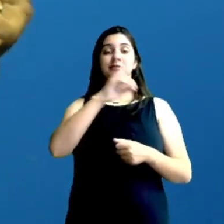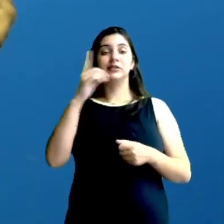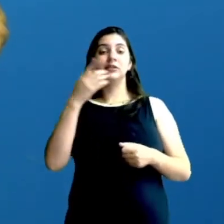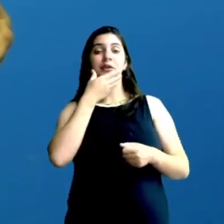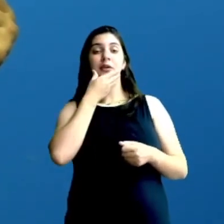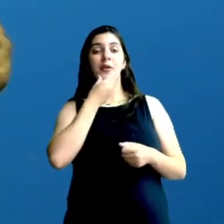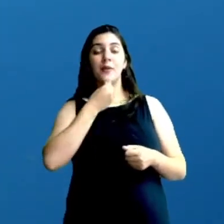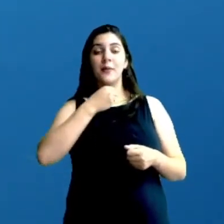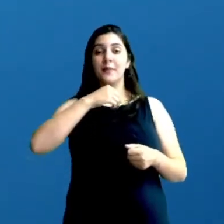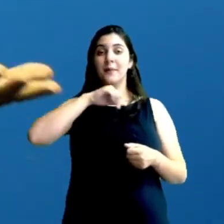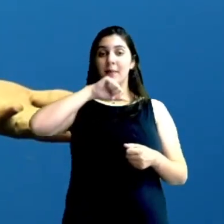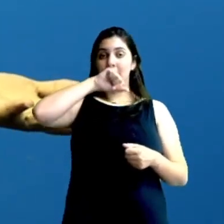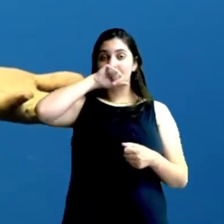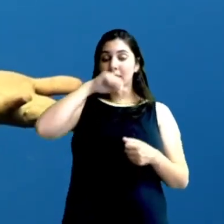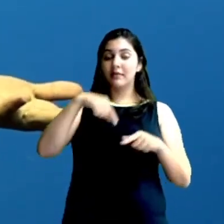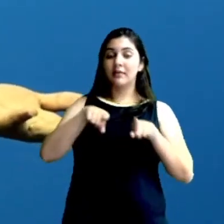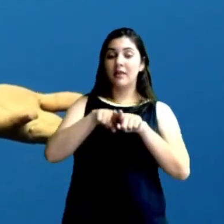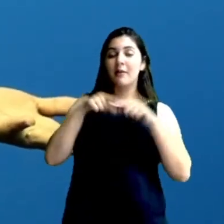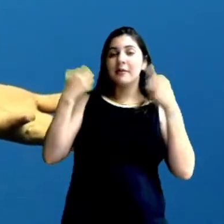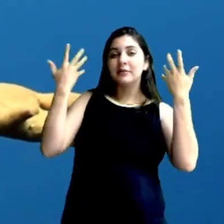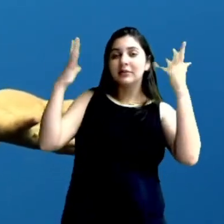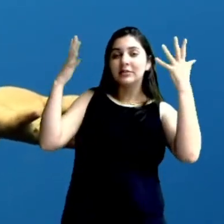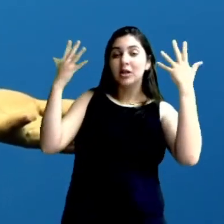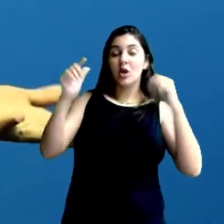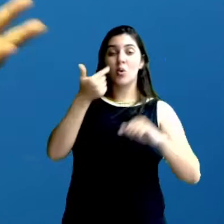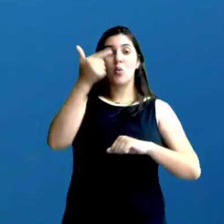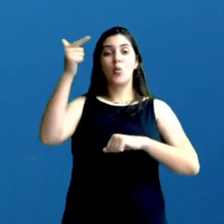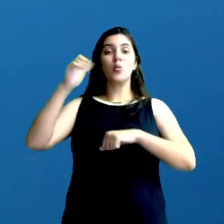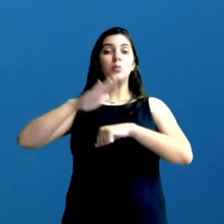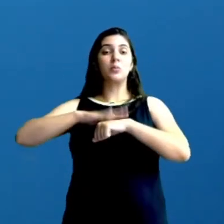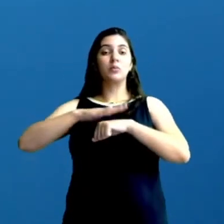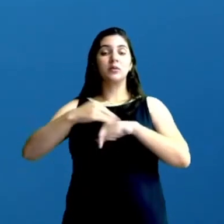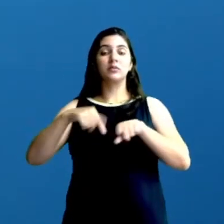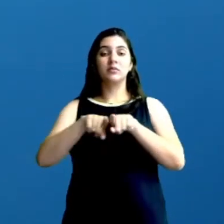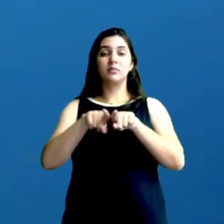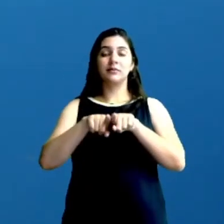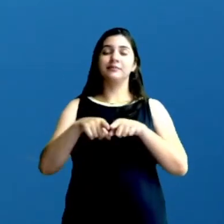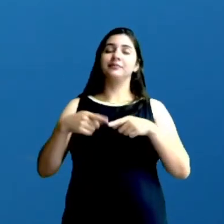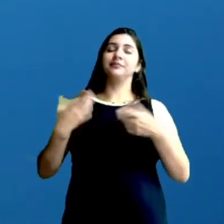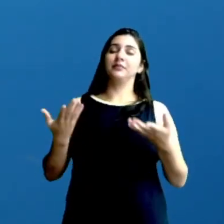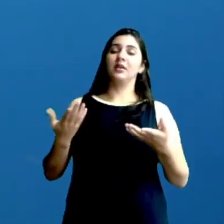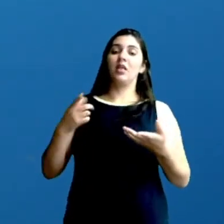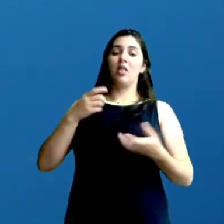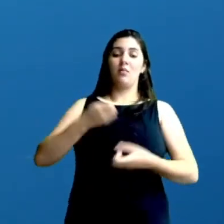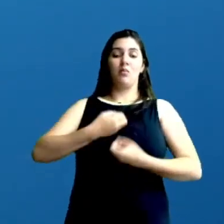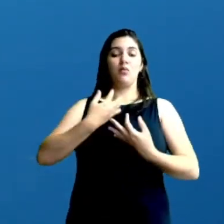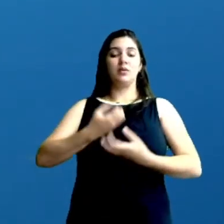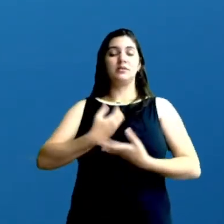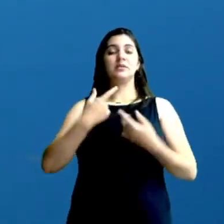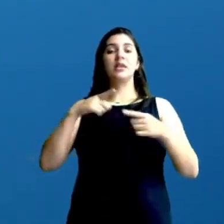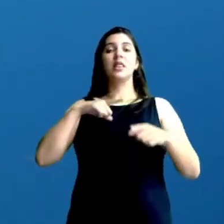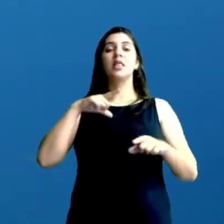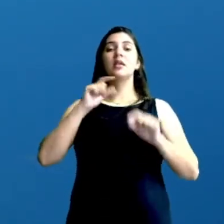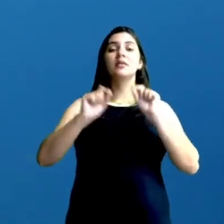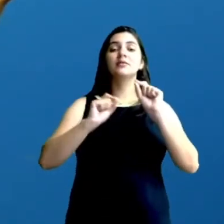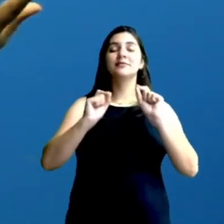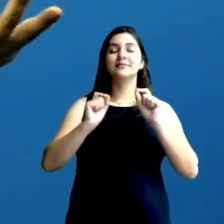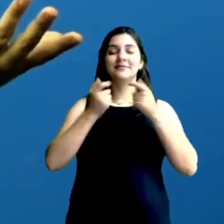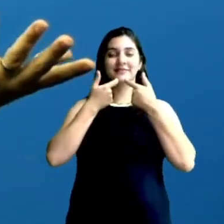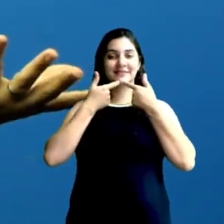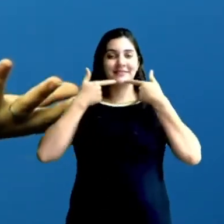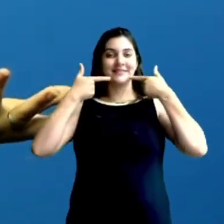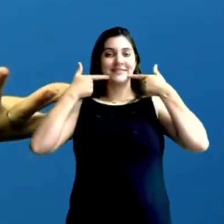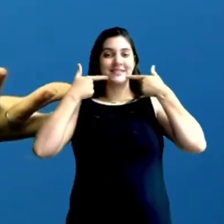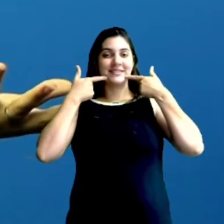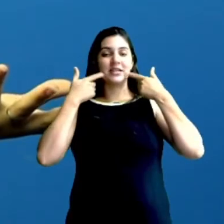Pais né E para homenagear outros momentos também normalmente a poesia lá trás esse teor de